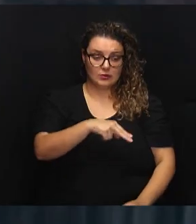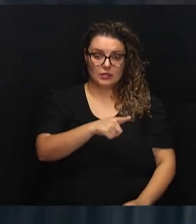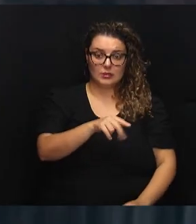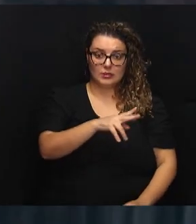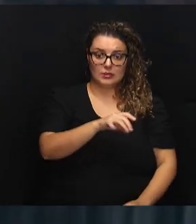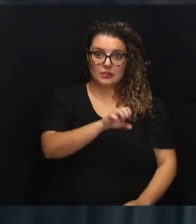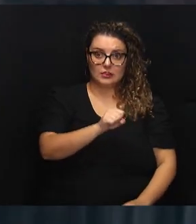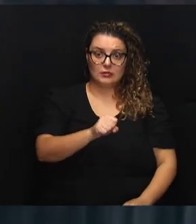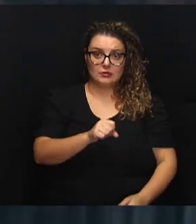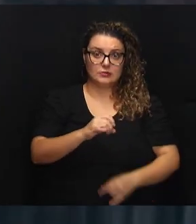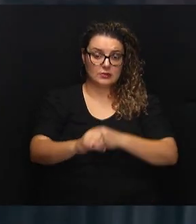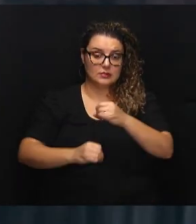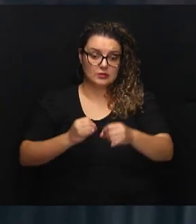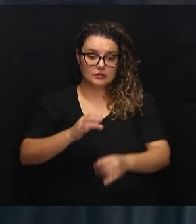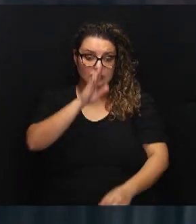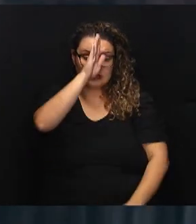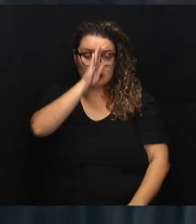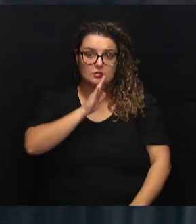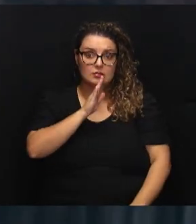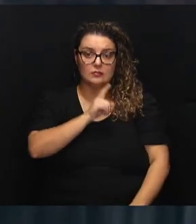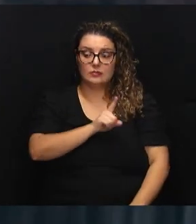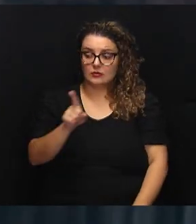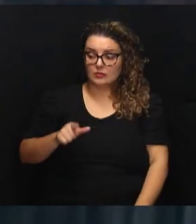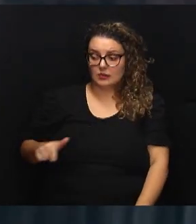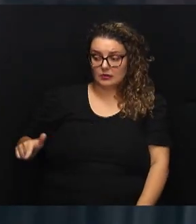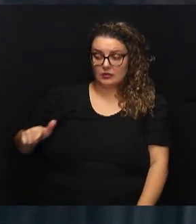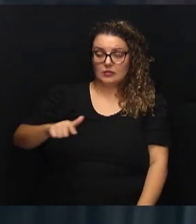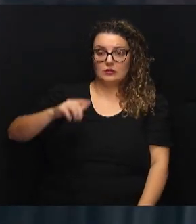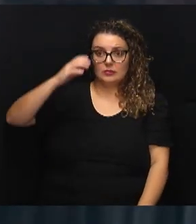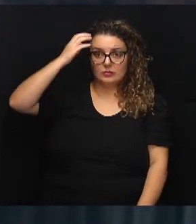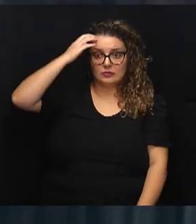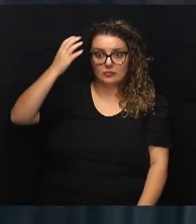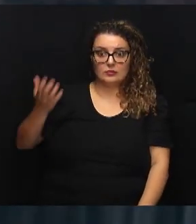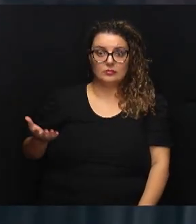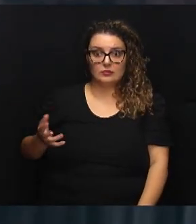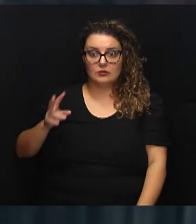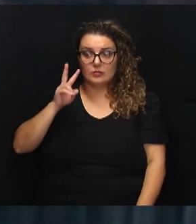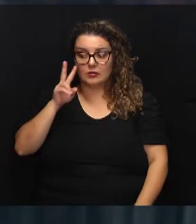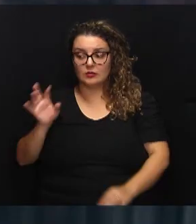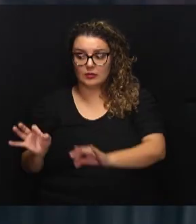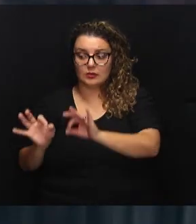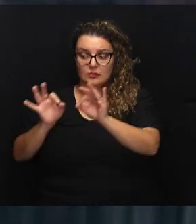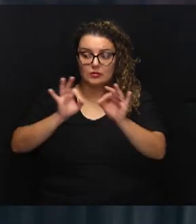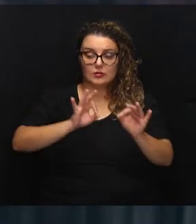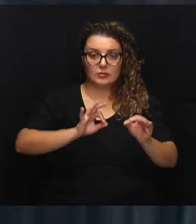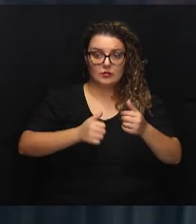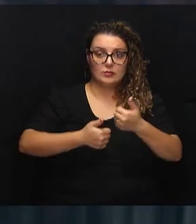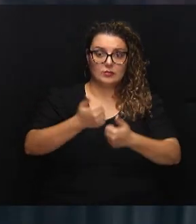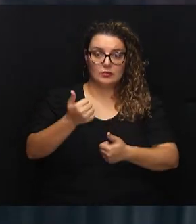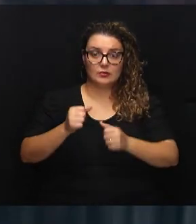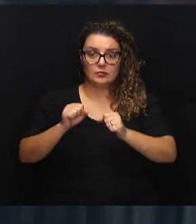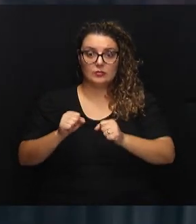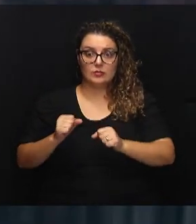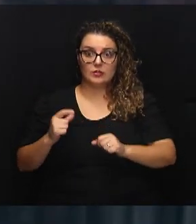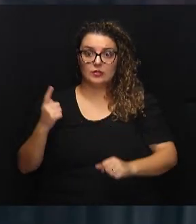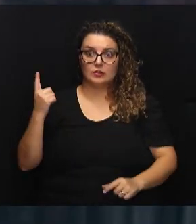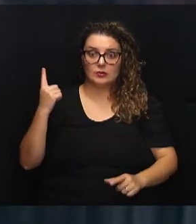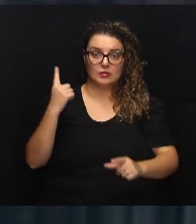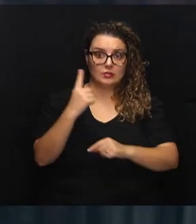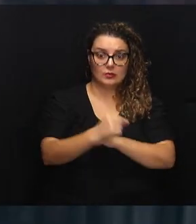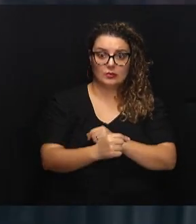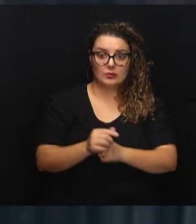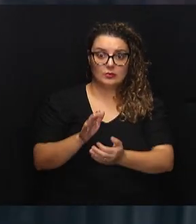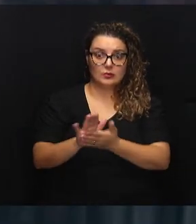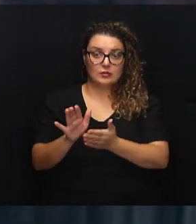na internet, vai no Taquaral, vê o jogo, aí depois pode sair, não gastou até agora, não